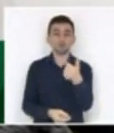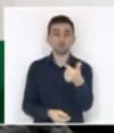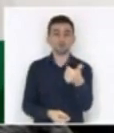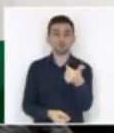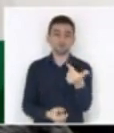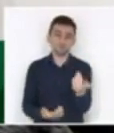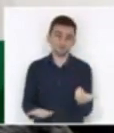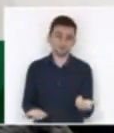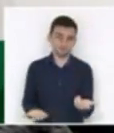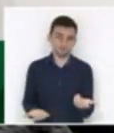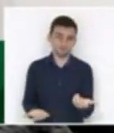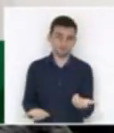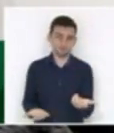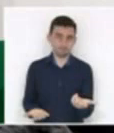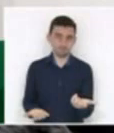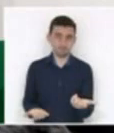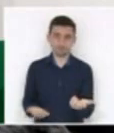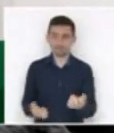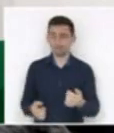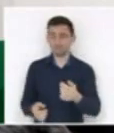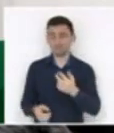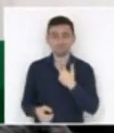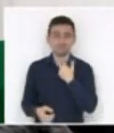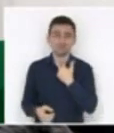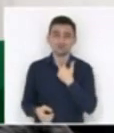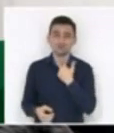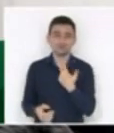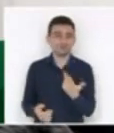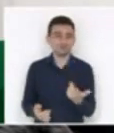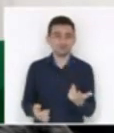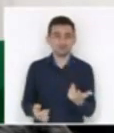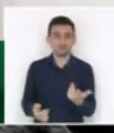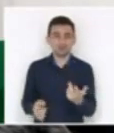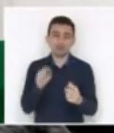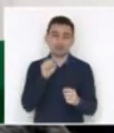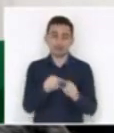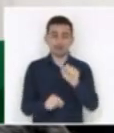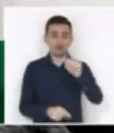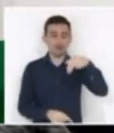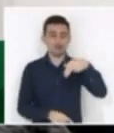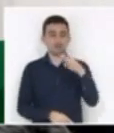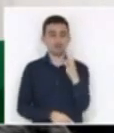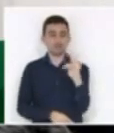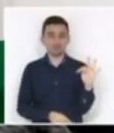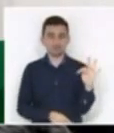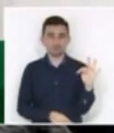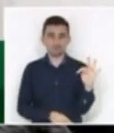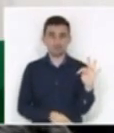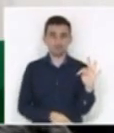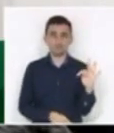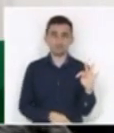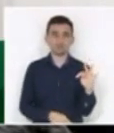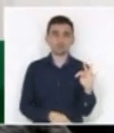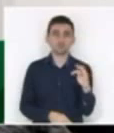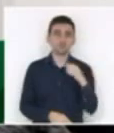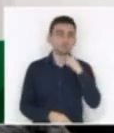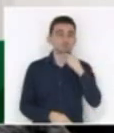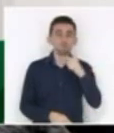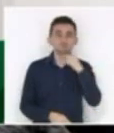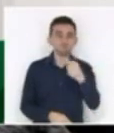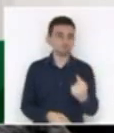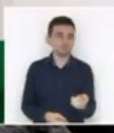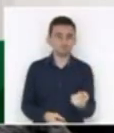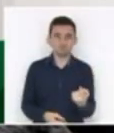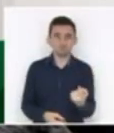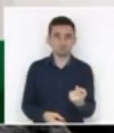2012. E não adianta nem a NTT, que não mandou sequer